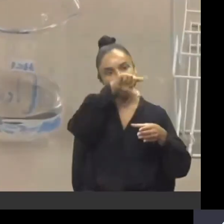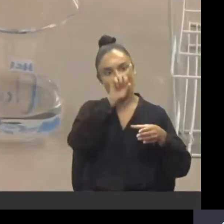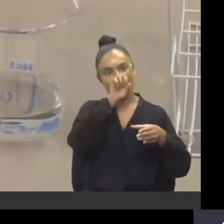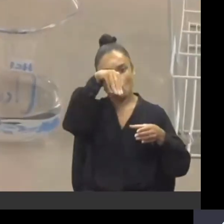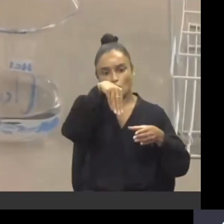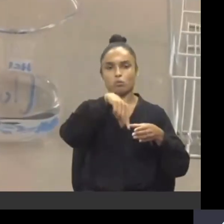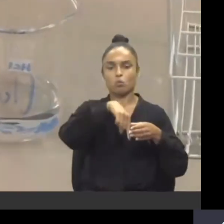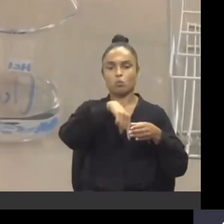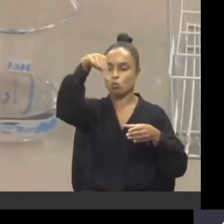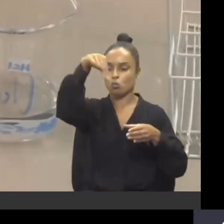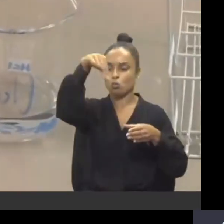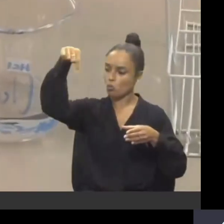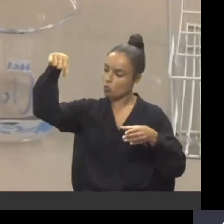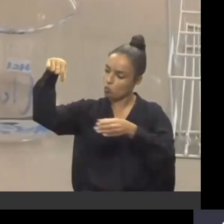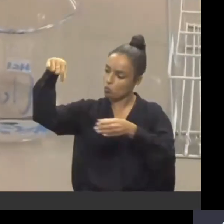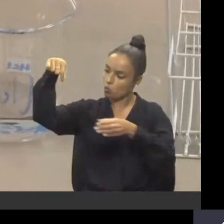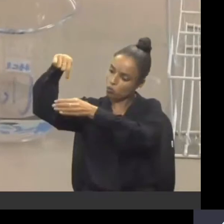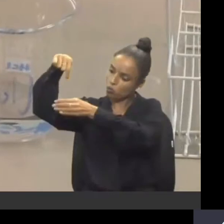ciclohexanol.